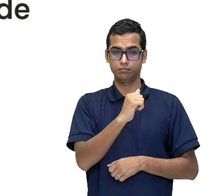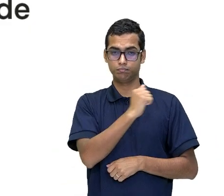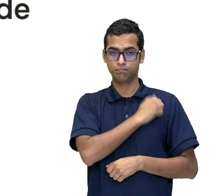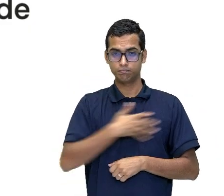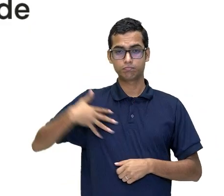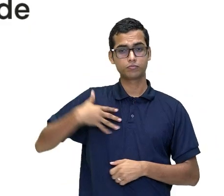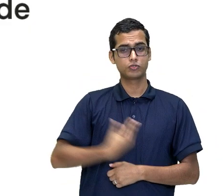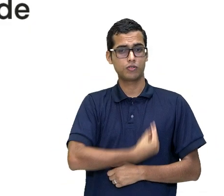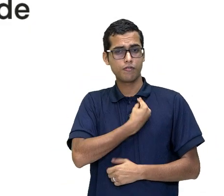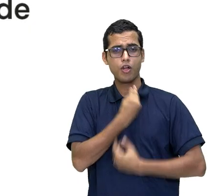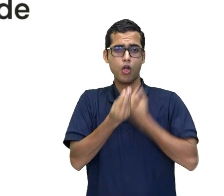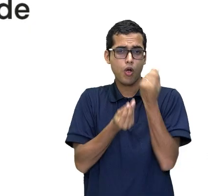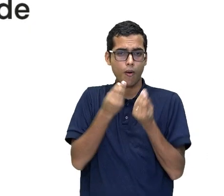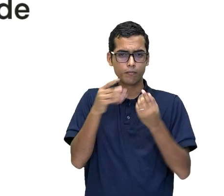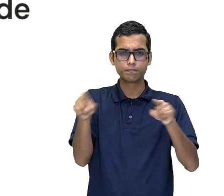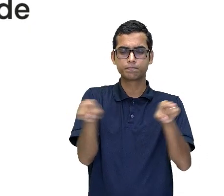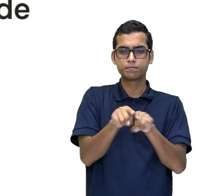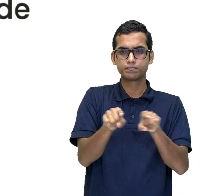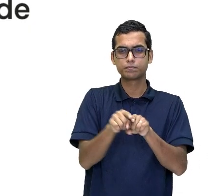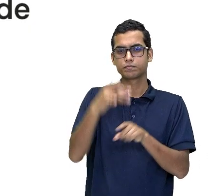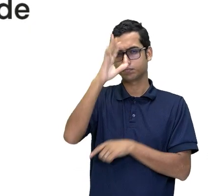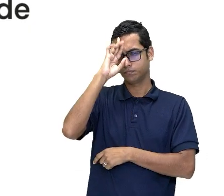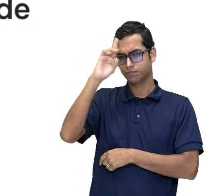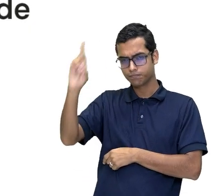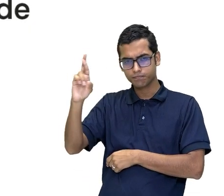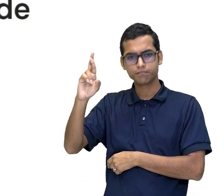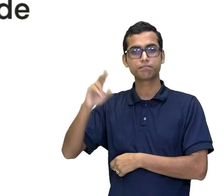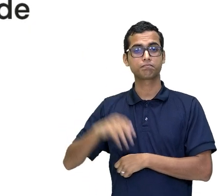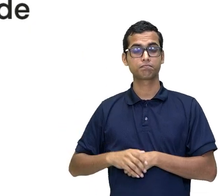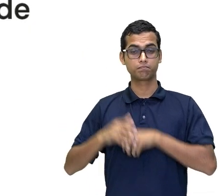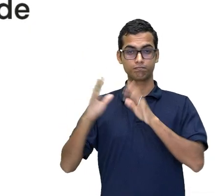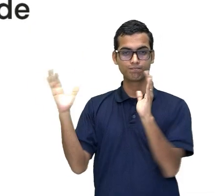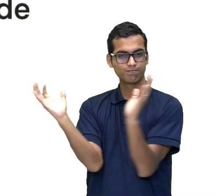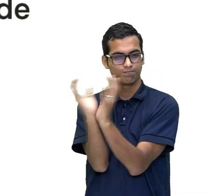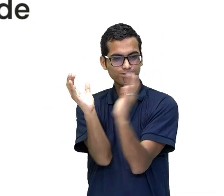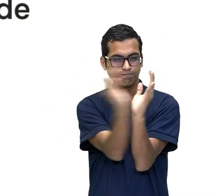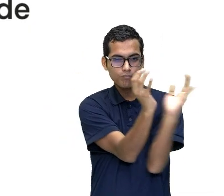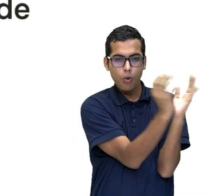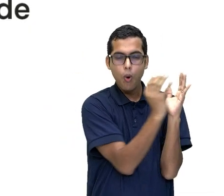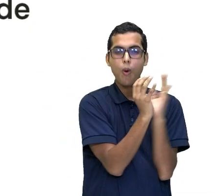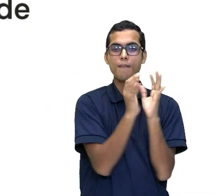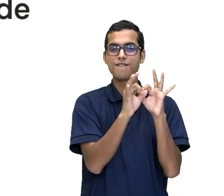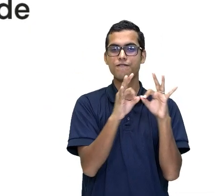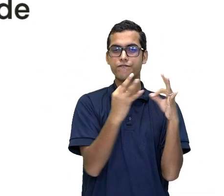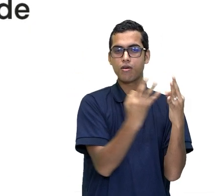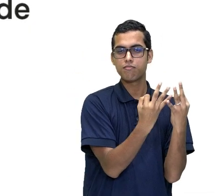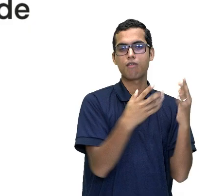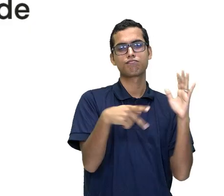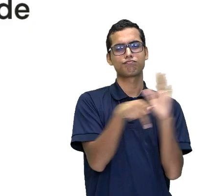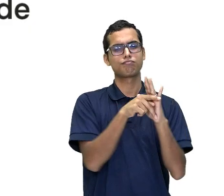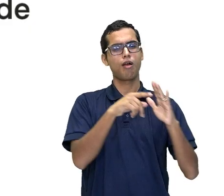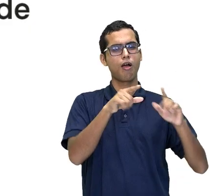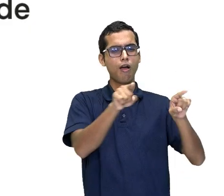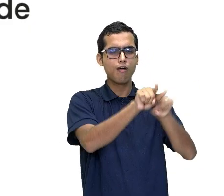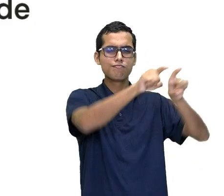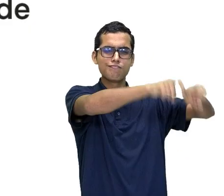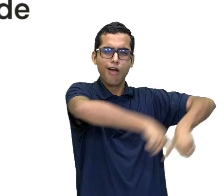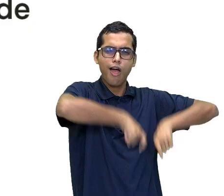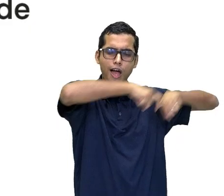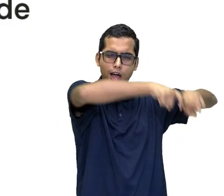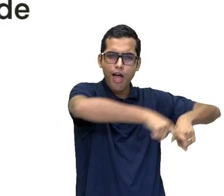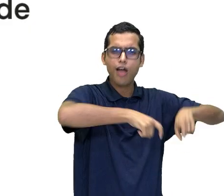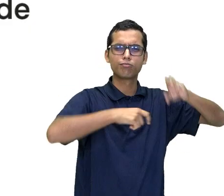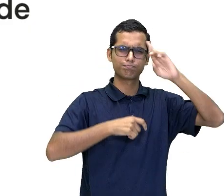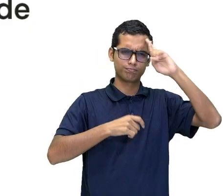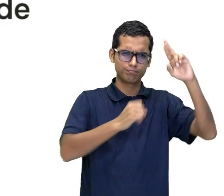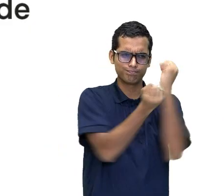sido quando as grandes oligarquias controlavam a política do Brasil por meio de esquemas de trocas